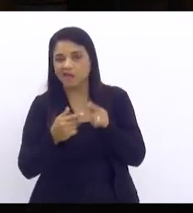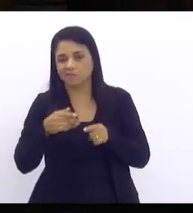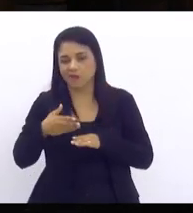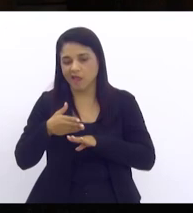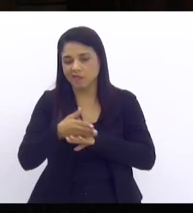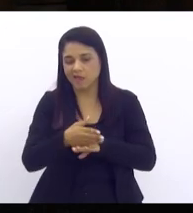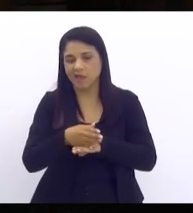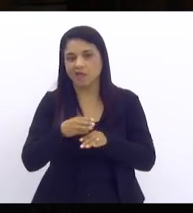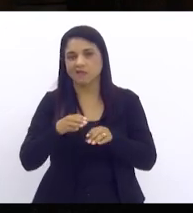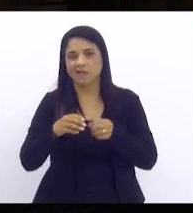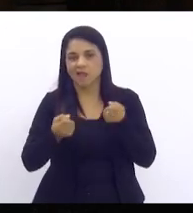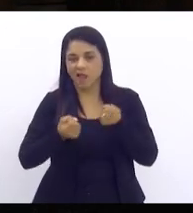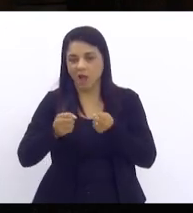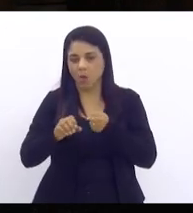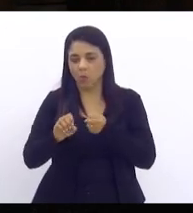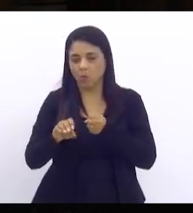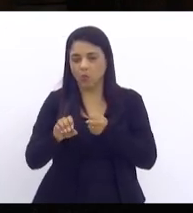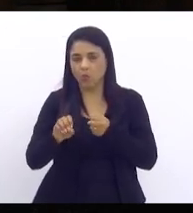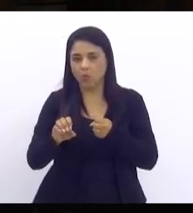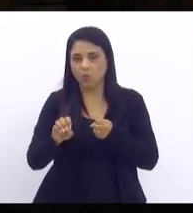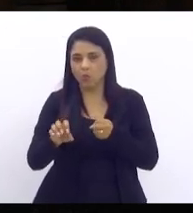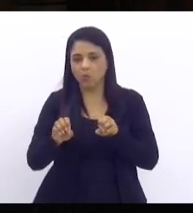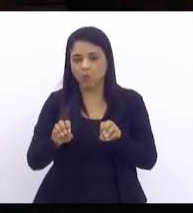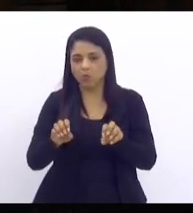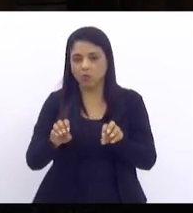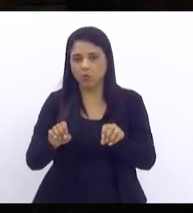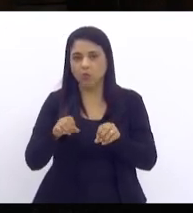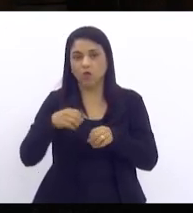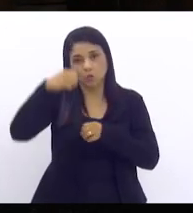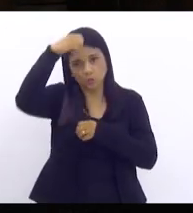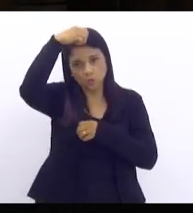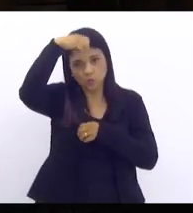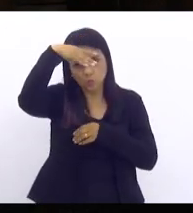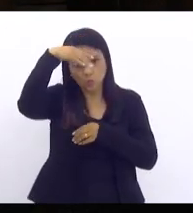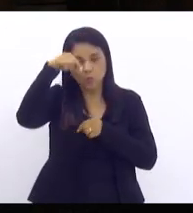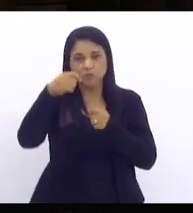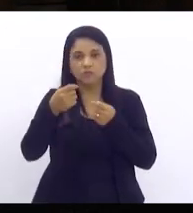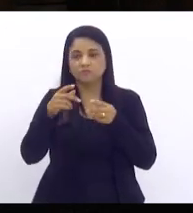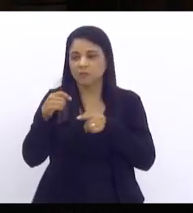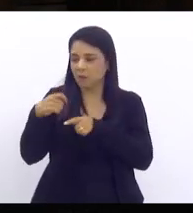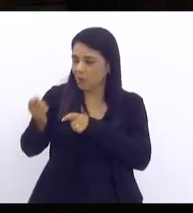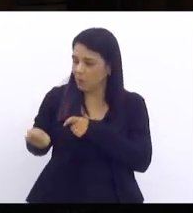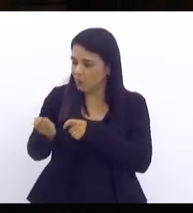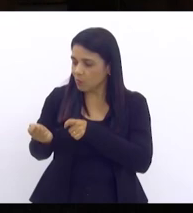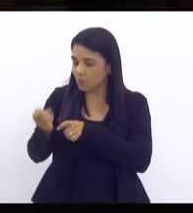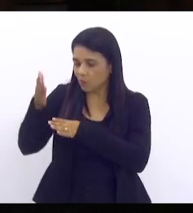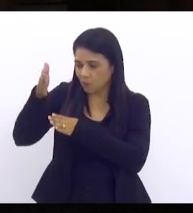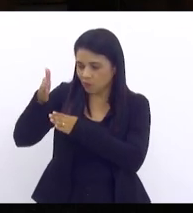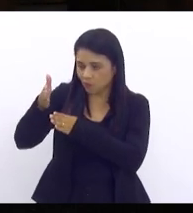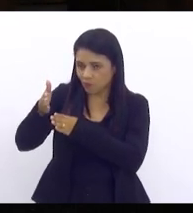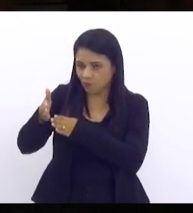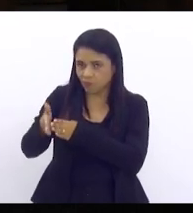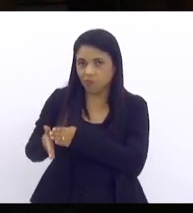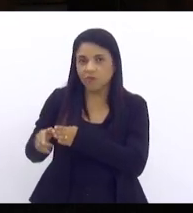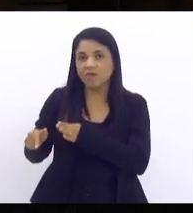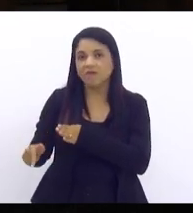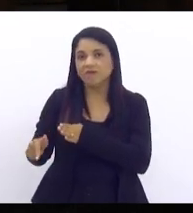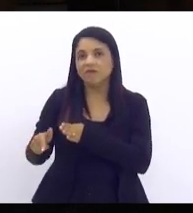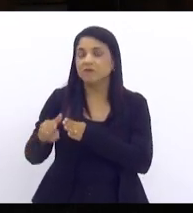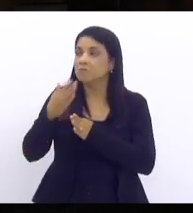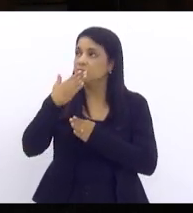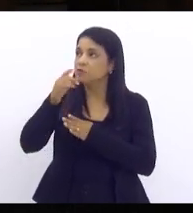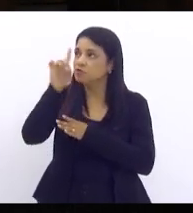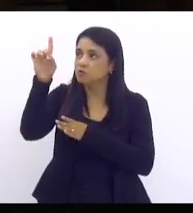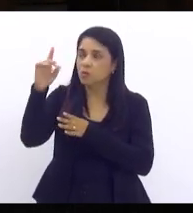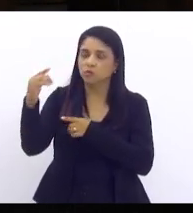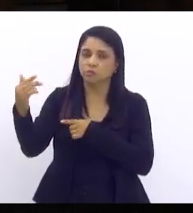Ligar o pisca-alerta, acender a luz interna, baixar os vidros e pedir a Deus para que você não seja